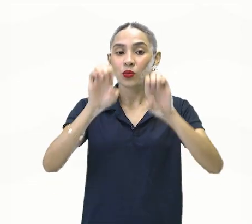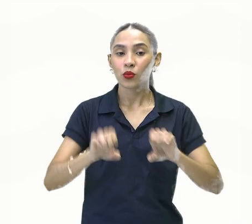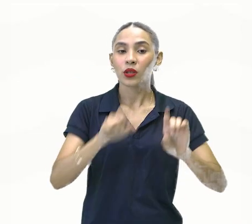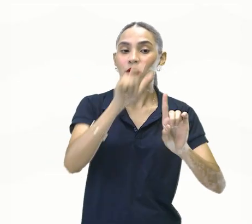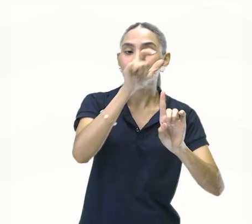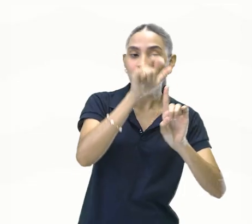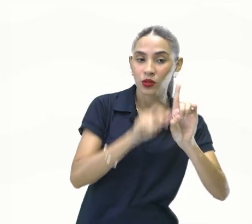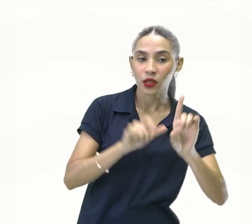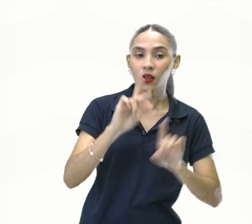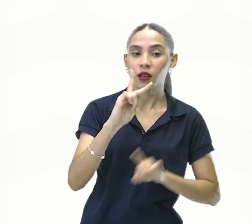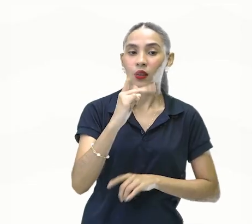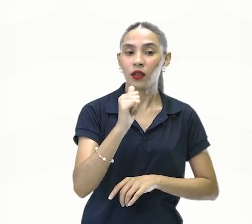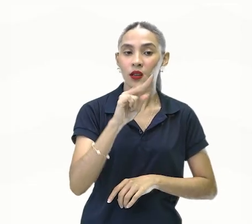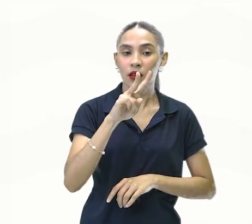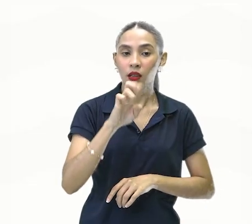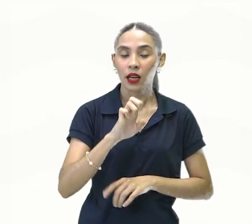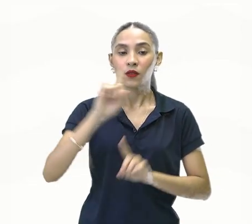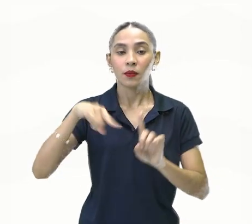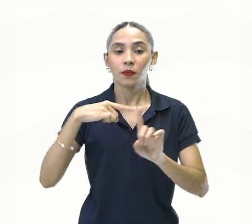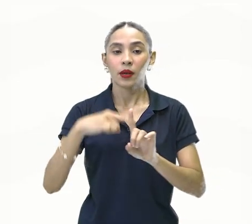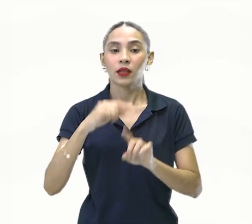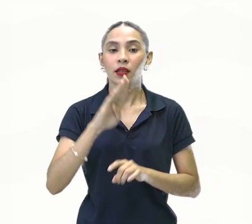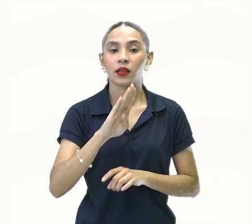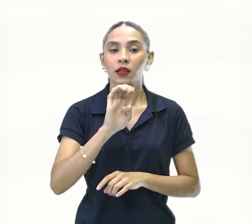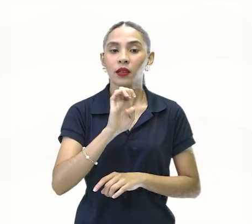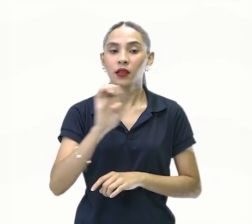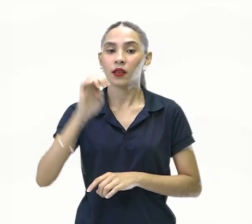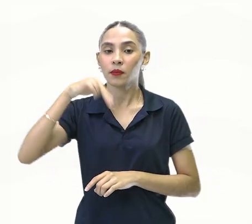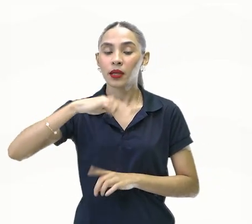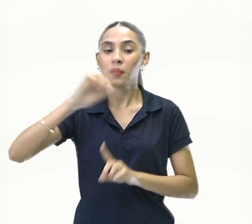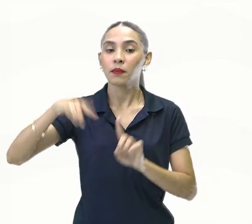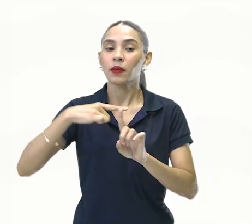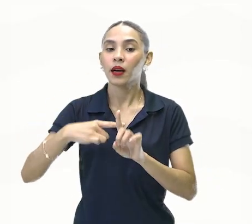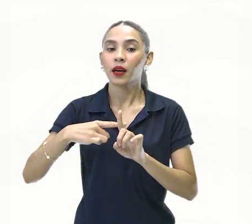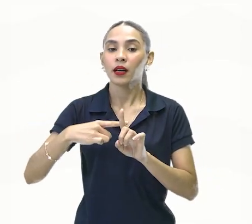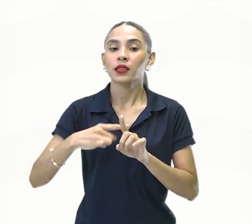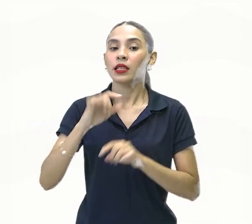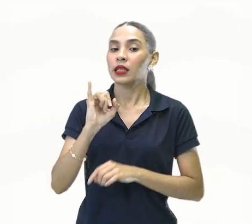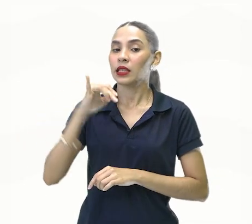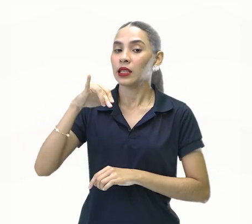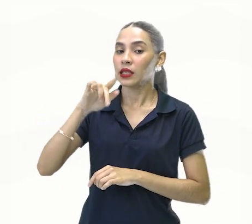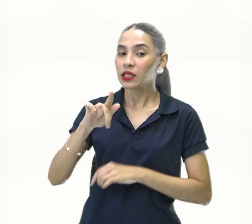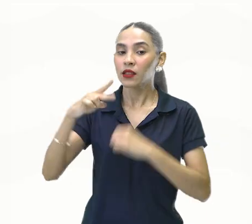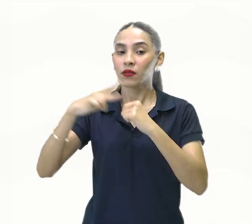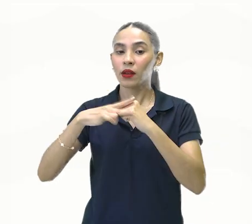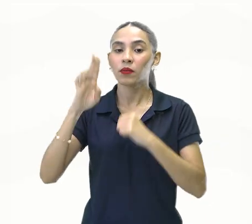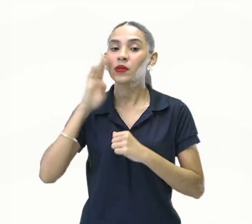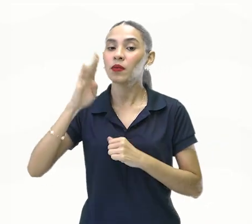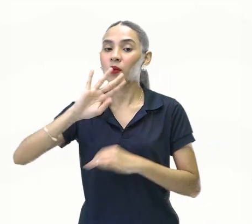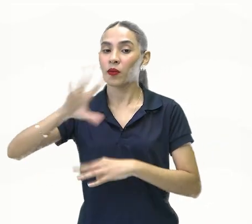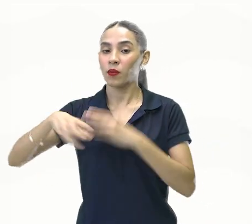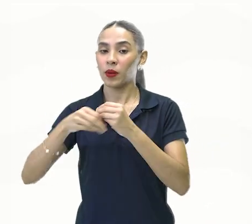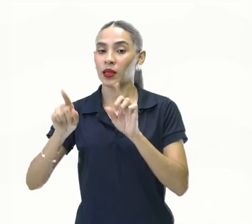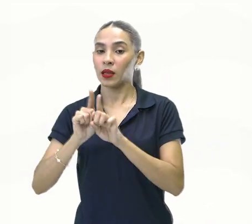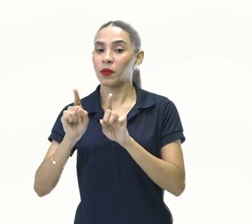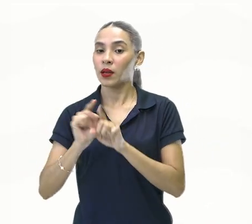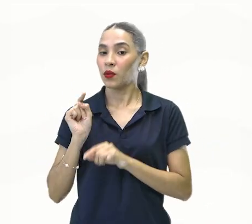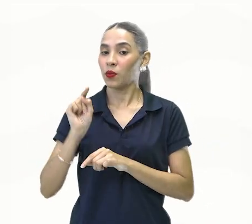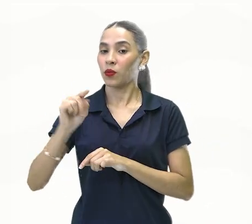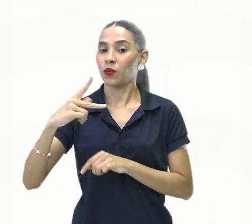Sujeito, have, been, verbo principal com ing, complemento, né, e aqui o nosso ponto